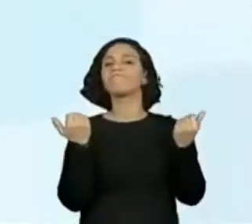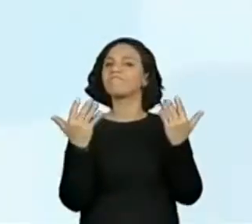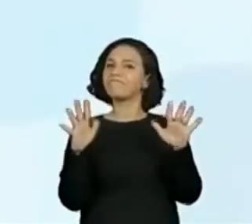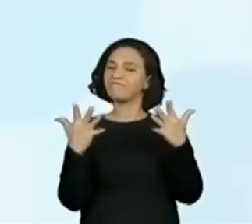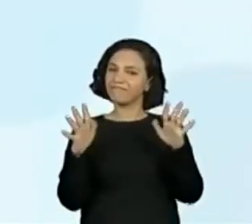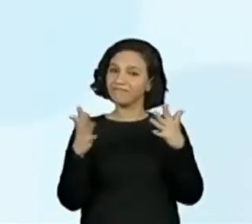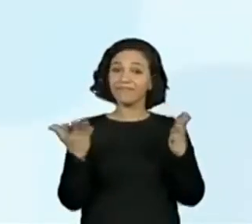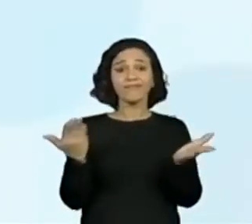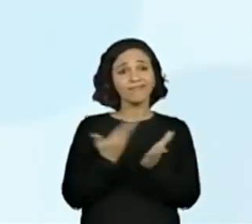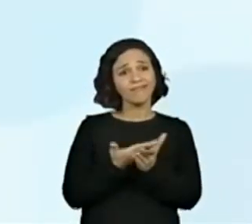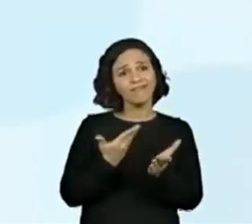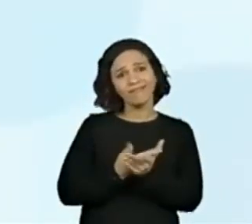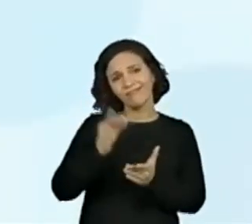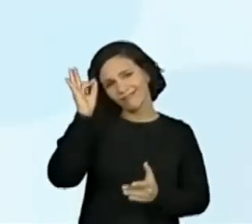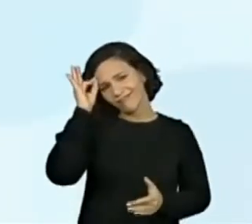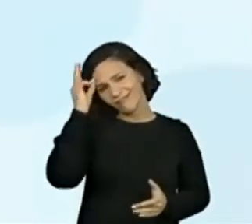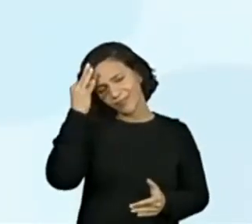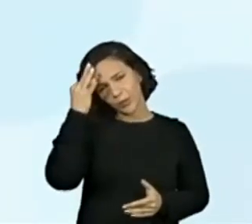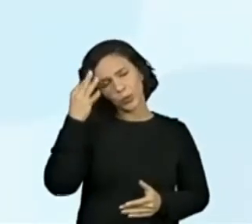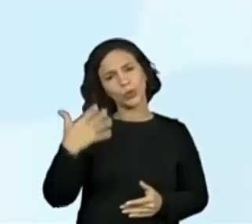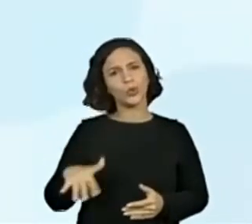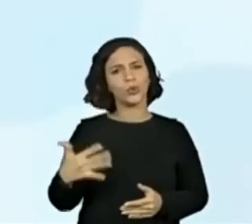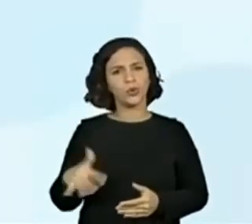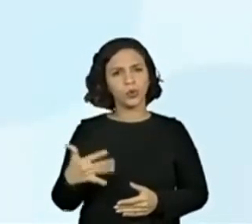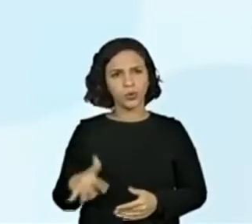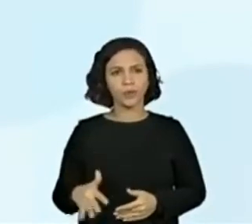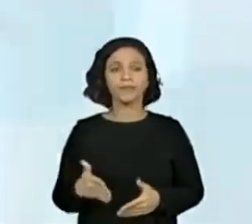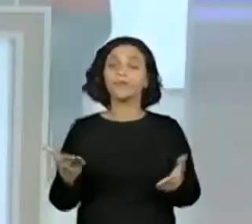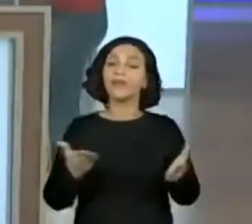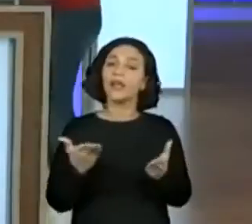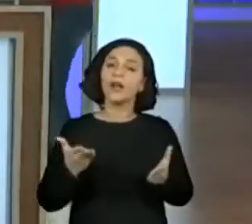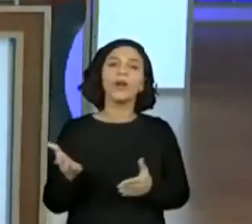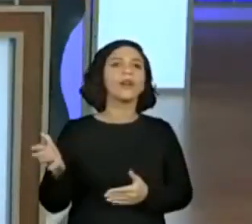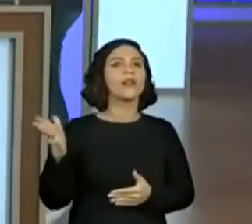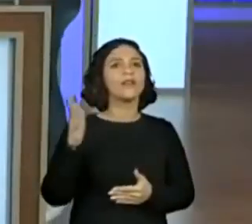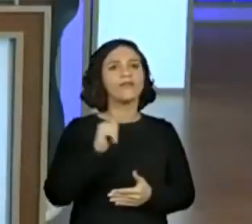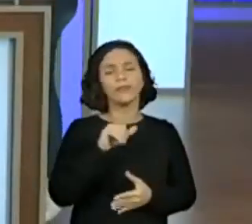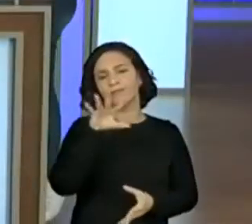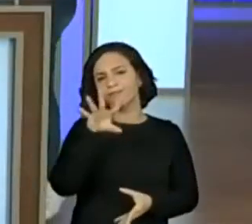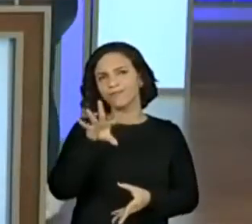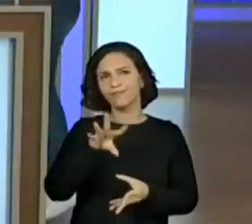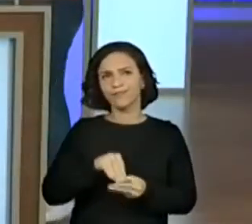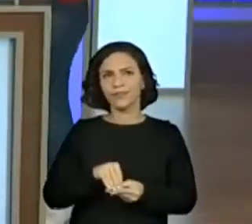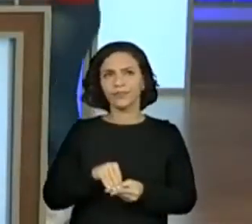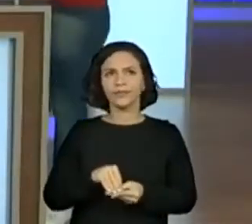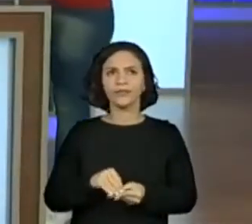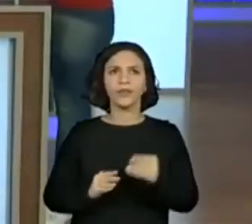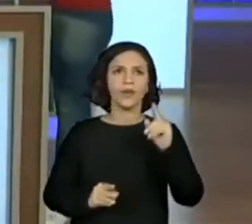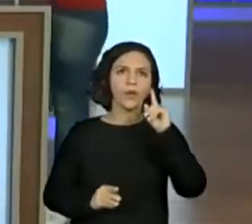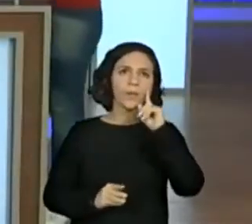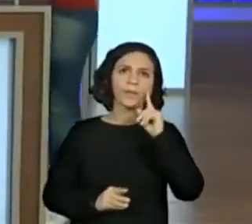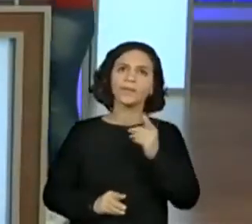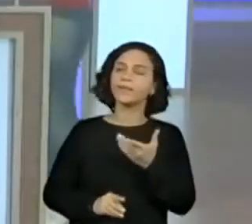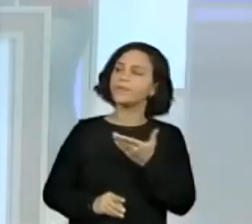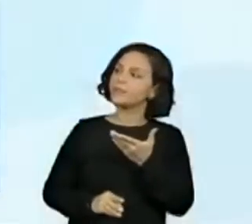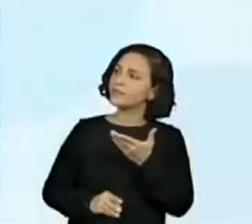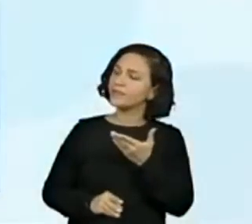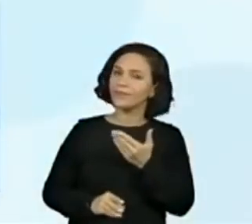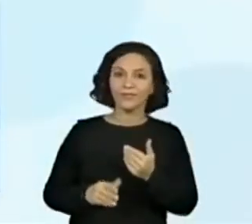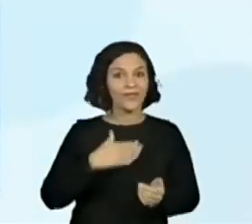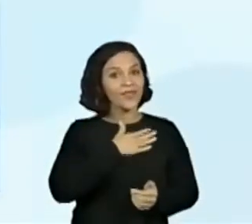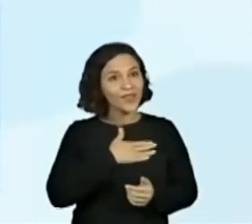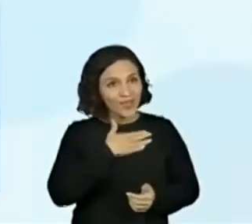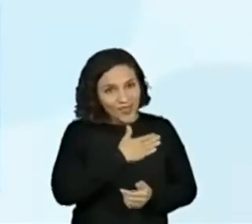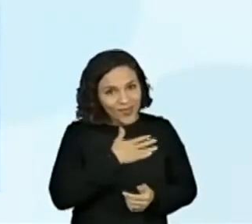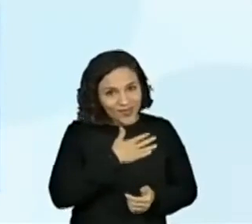bom. E a aula passou rápido, hein, professora? Passou e nós já vamos lá para a nossa síntese e retomada. Olha só, vocês gostaram